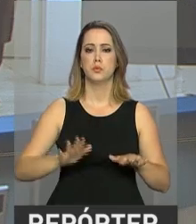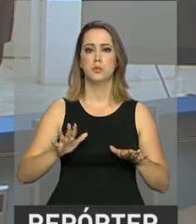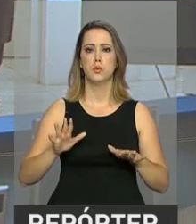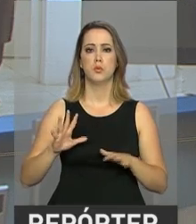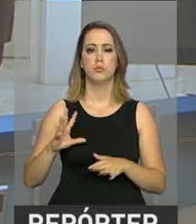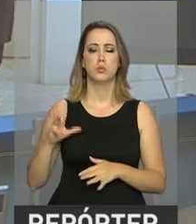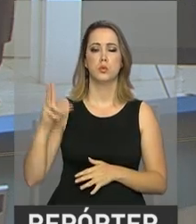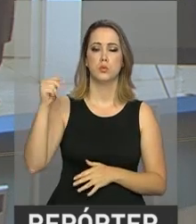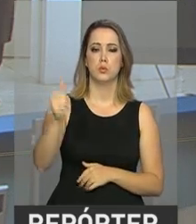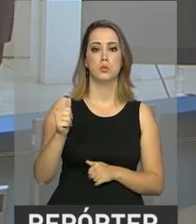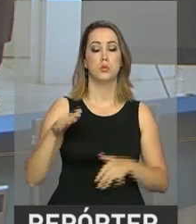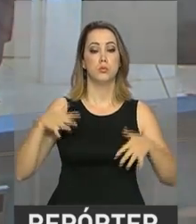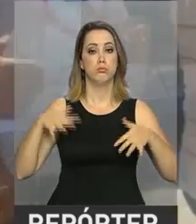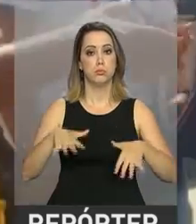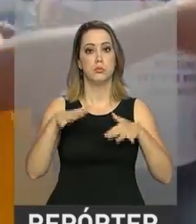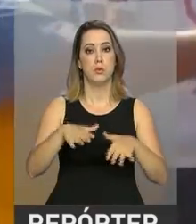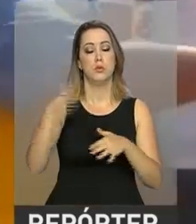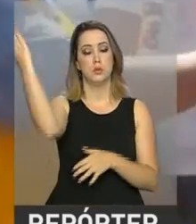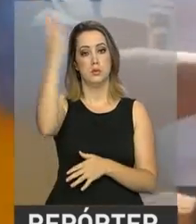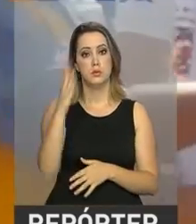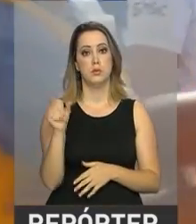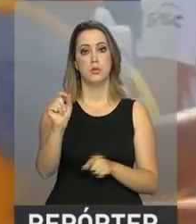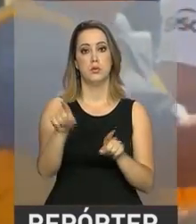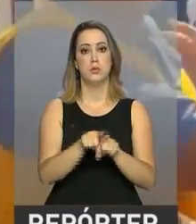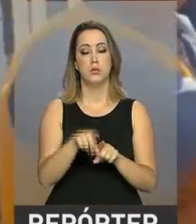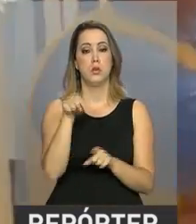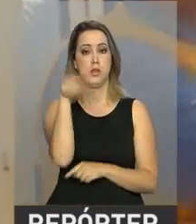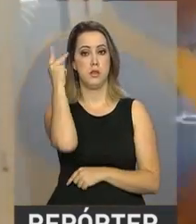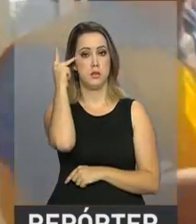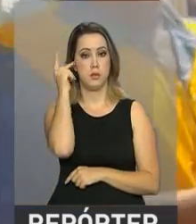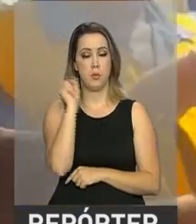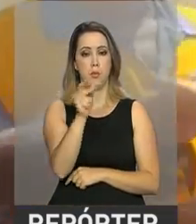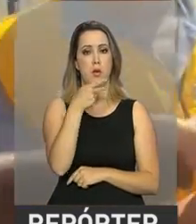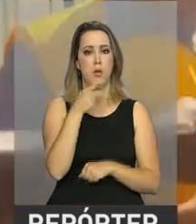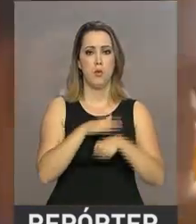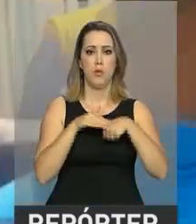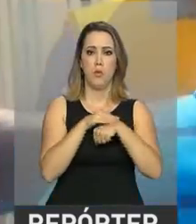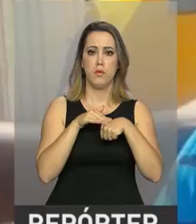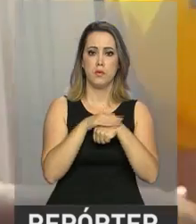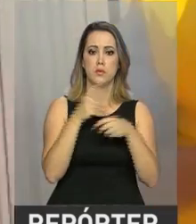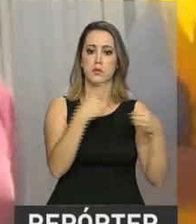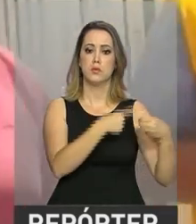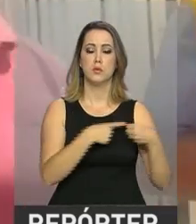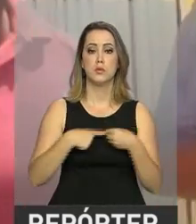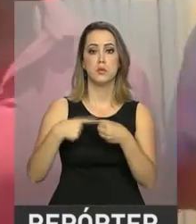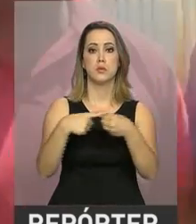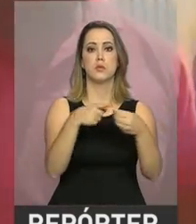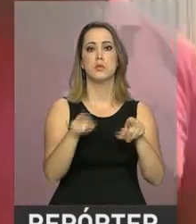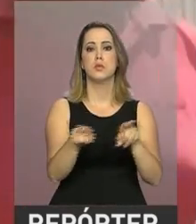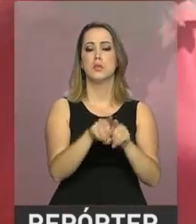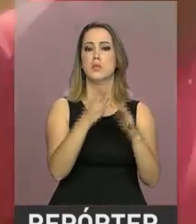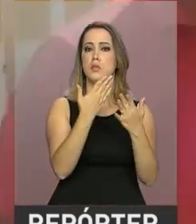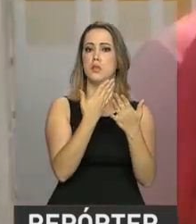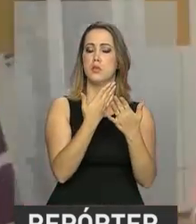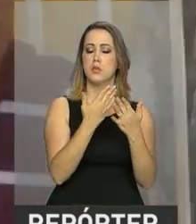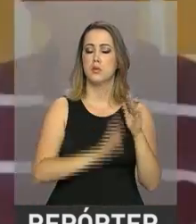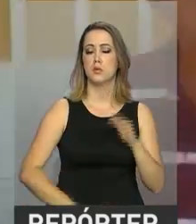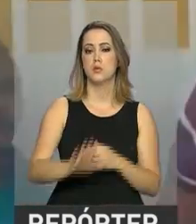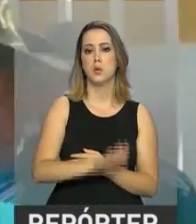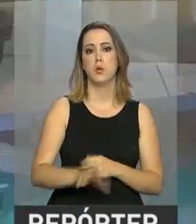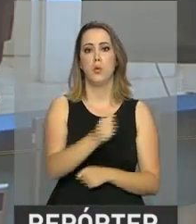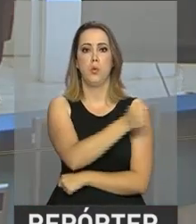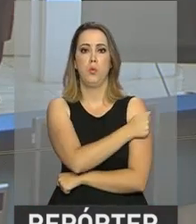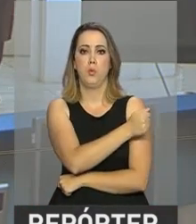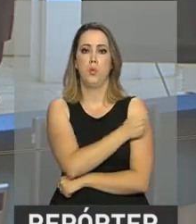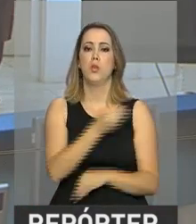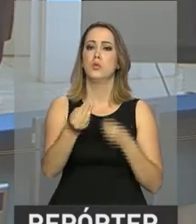mobilização nacional. Em Pindamonhangaba, ele conversou com moradores da cidade e com estudantes sobre prevenção